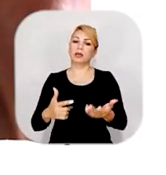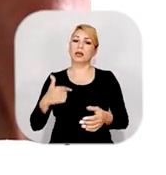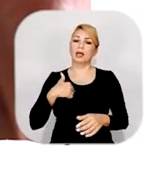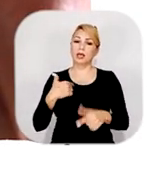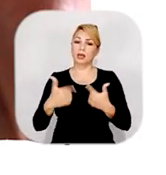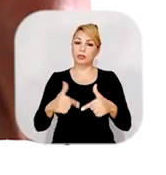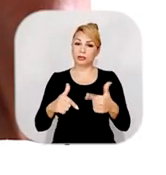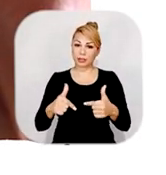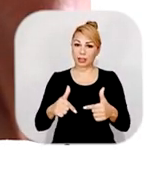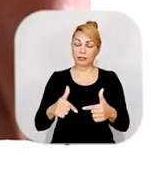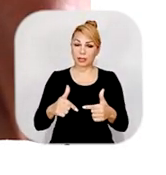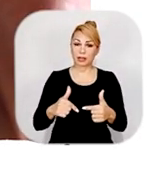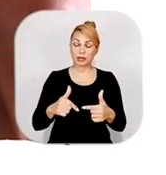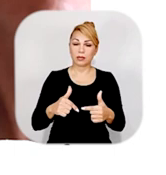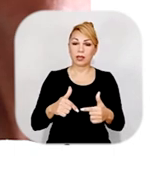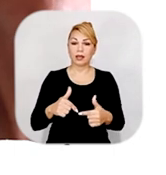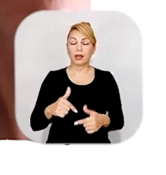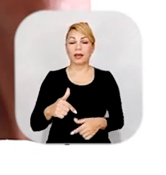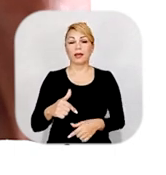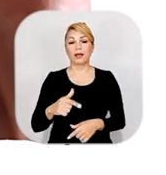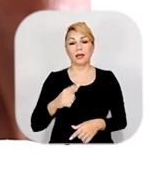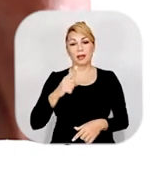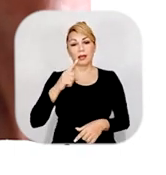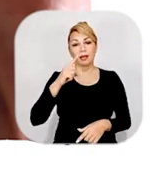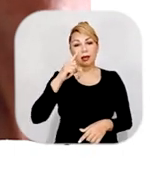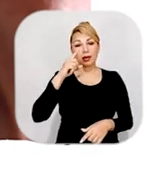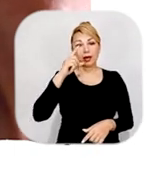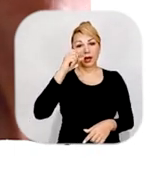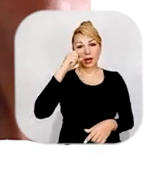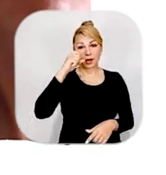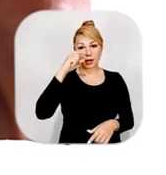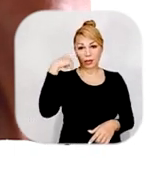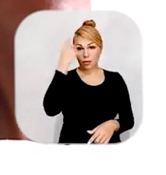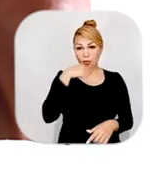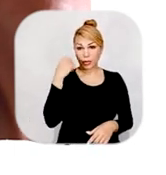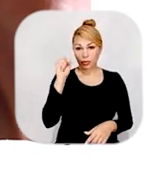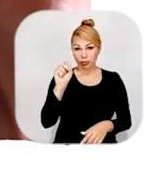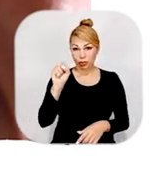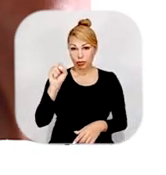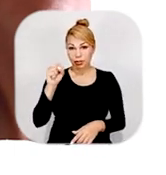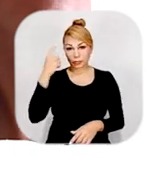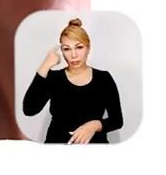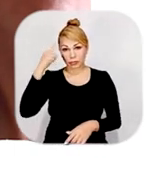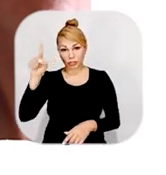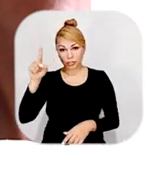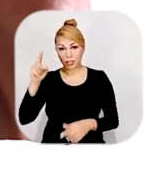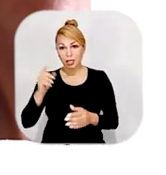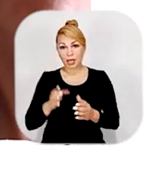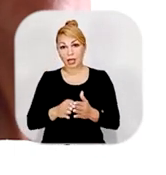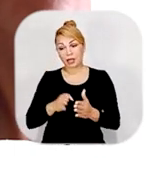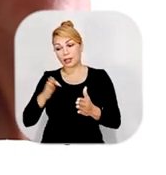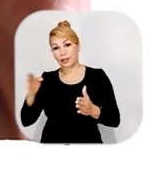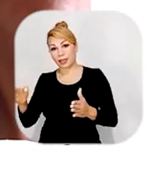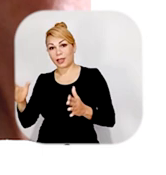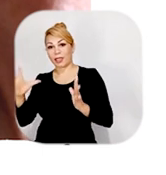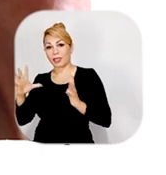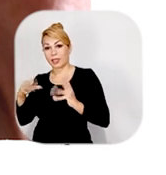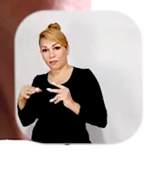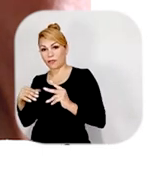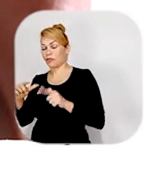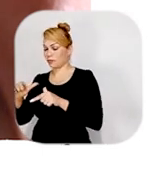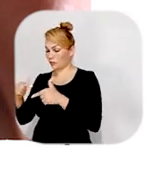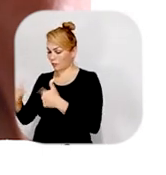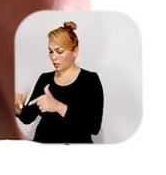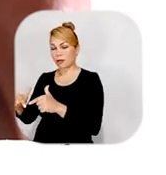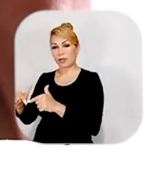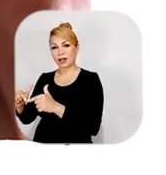da minha vida paralela, digamos assim. Aí eu ficava apertadinha lá no metrô, assim, né? E aí eu fazia essa